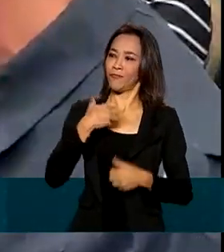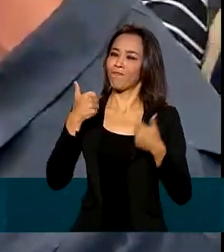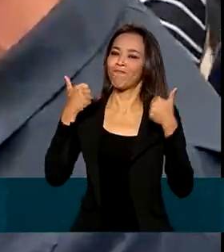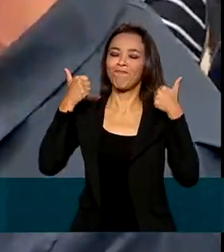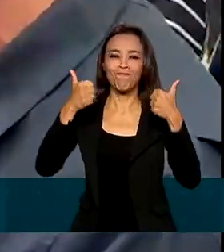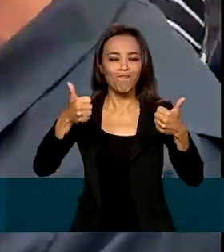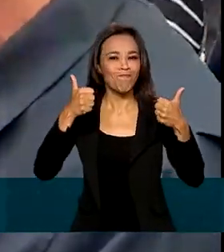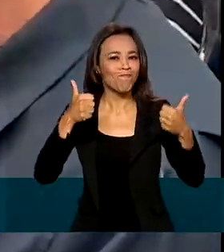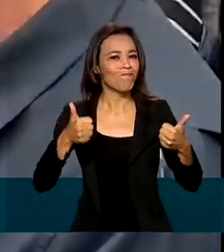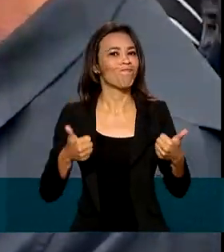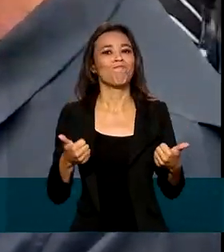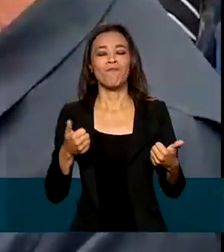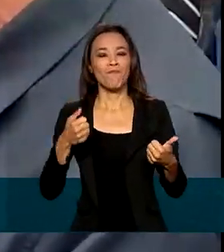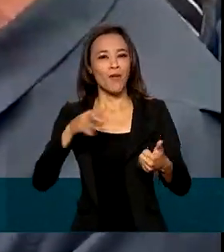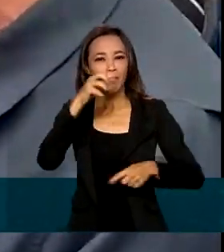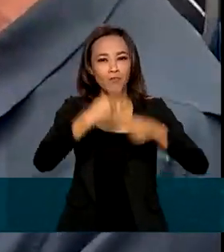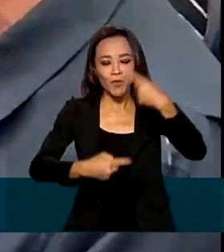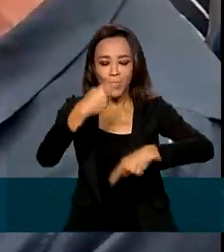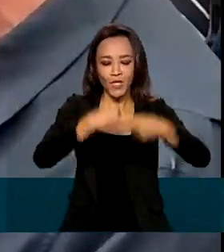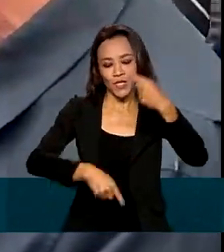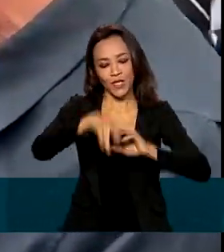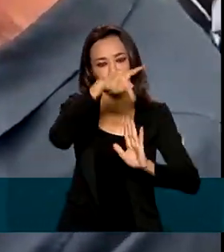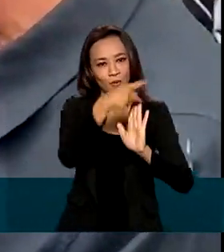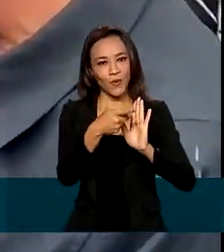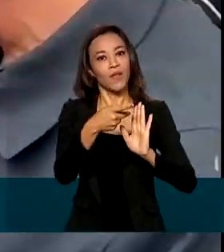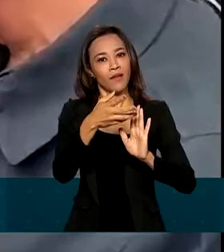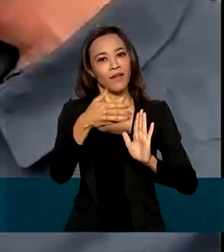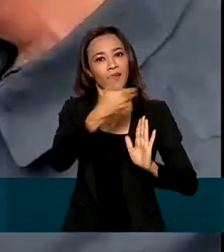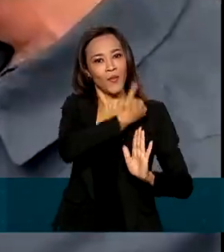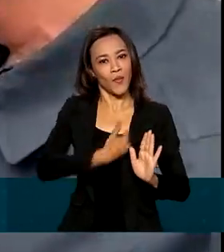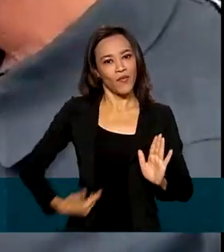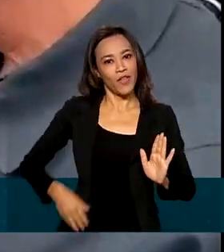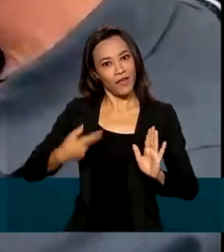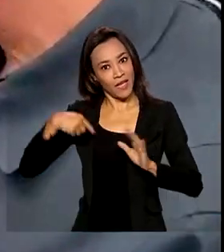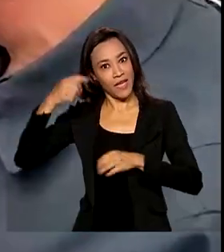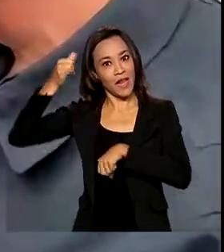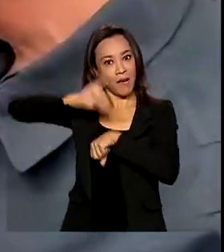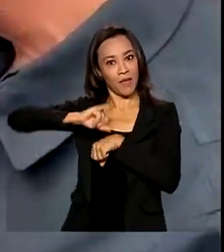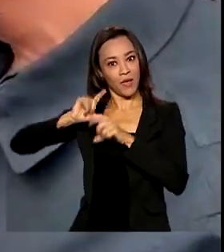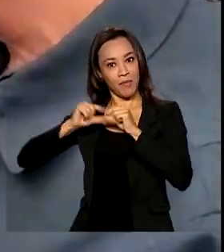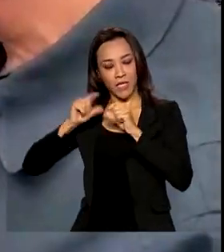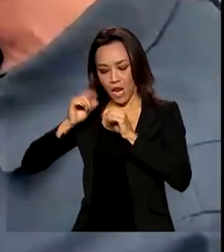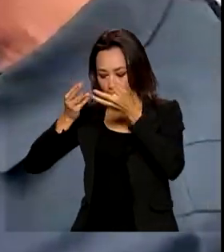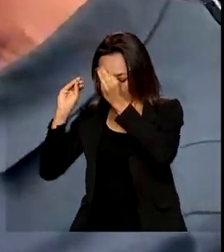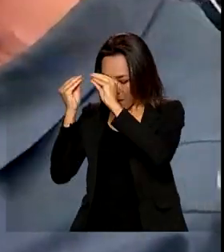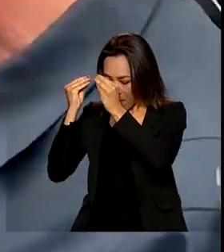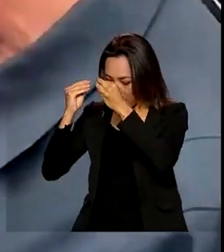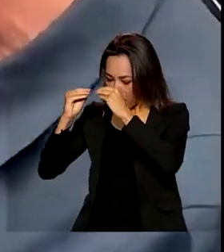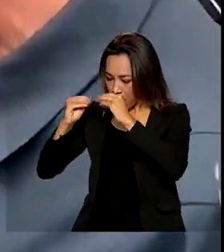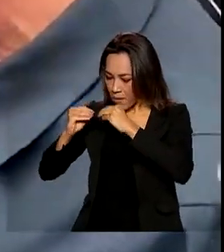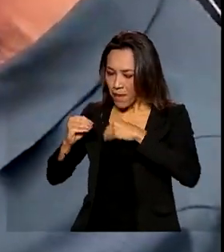políticas públicas que nós, às vezes, elaboramos em Brasília e não temos a percepção exata delas.